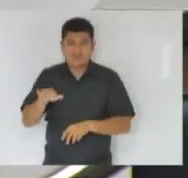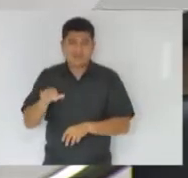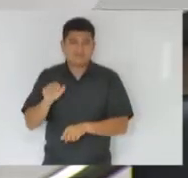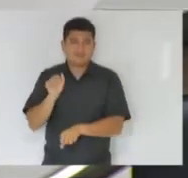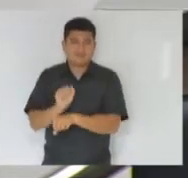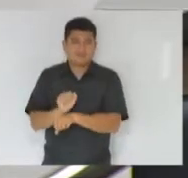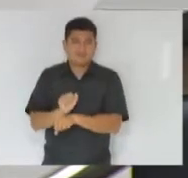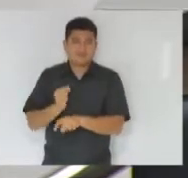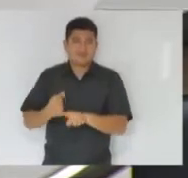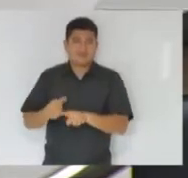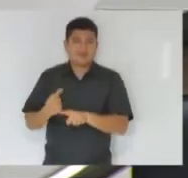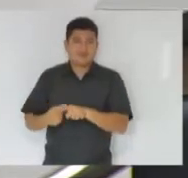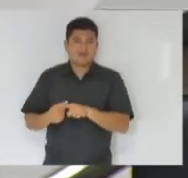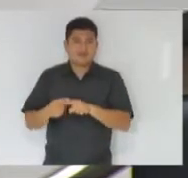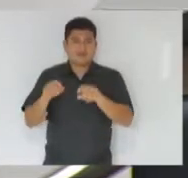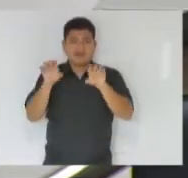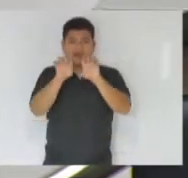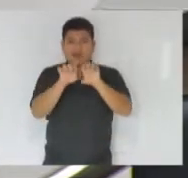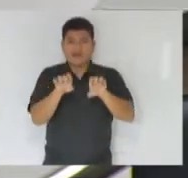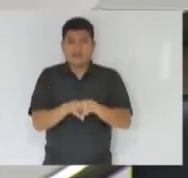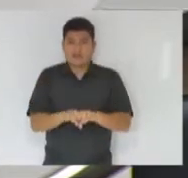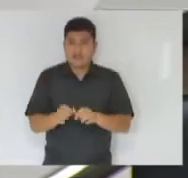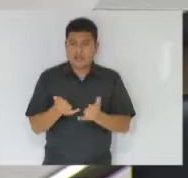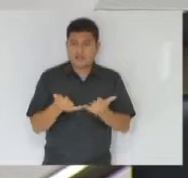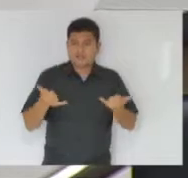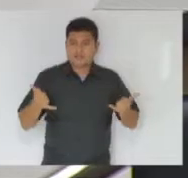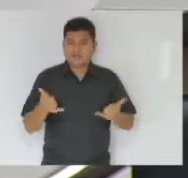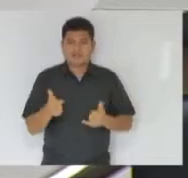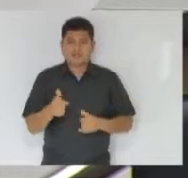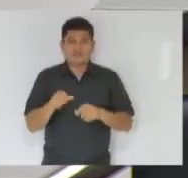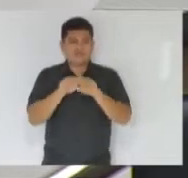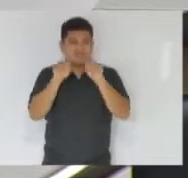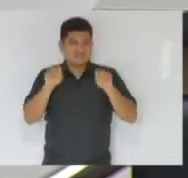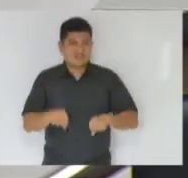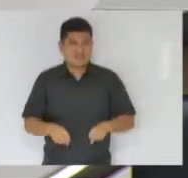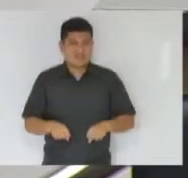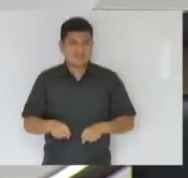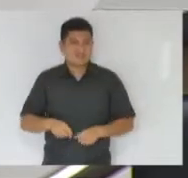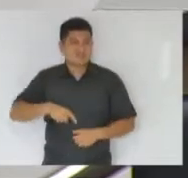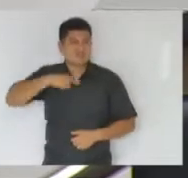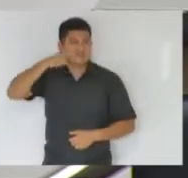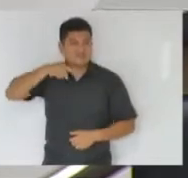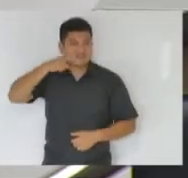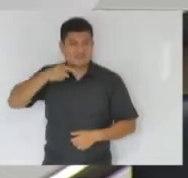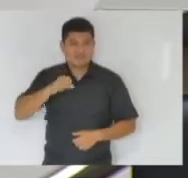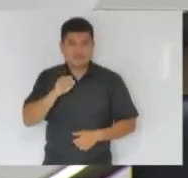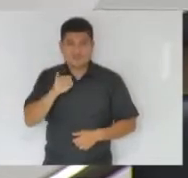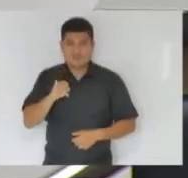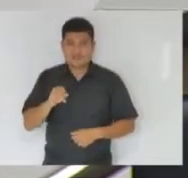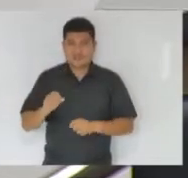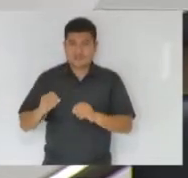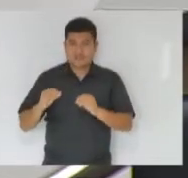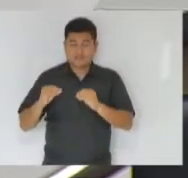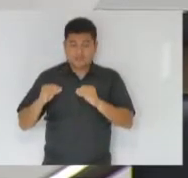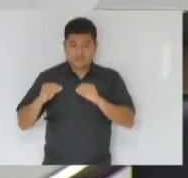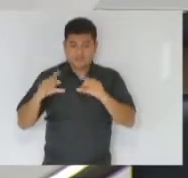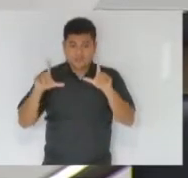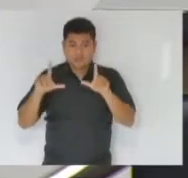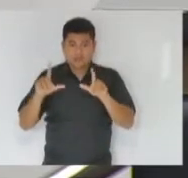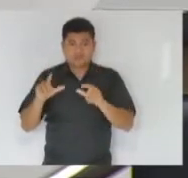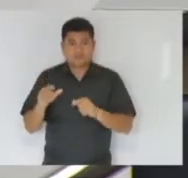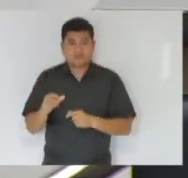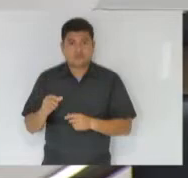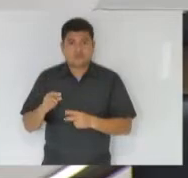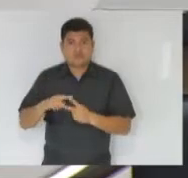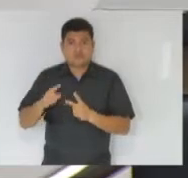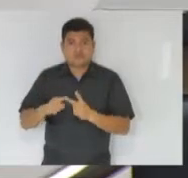a infraestrutura elétrica não suporta a carga. E se ligam dois, três aquecedores, cai